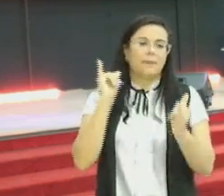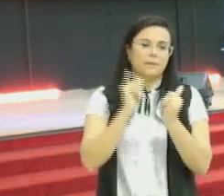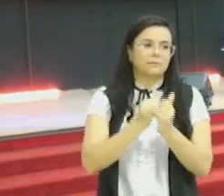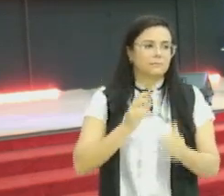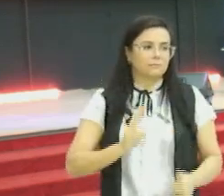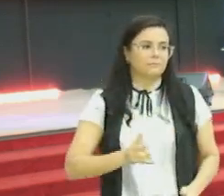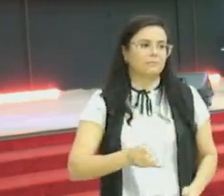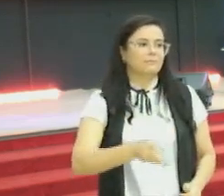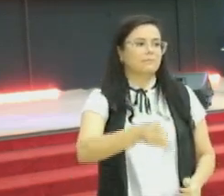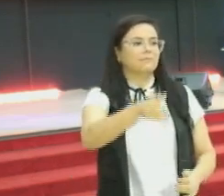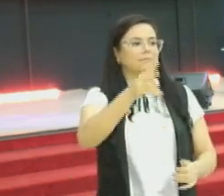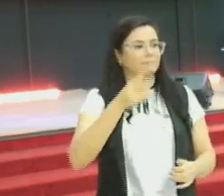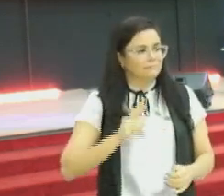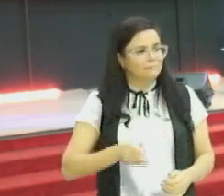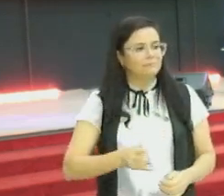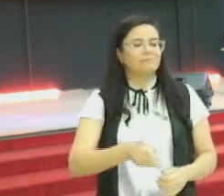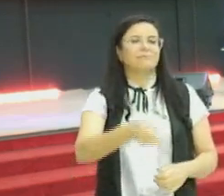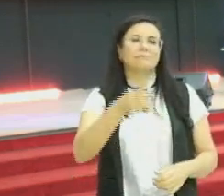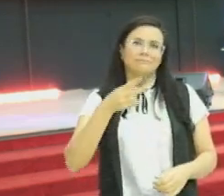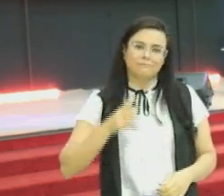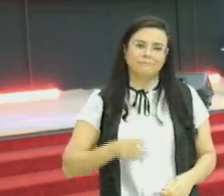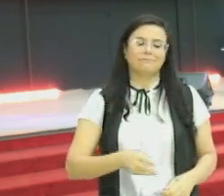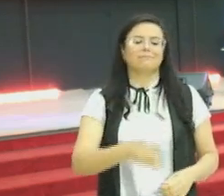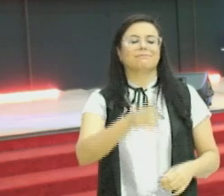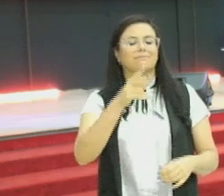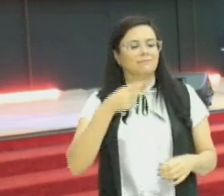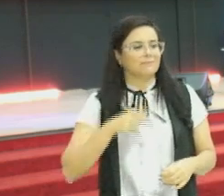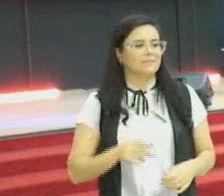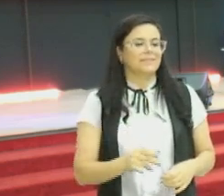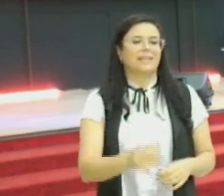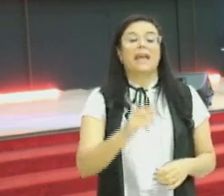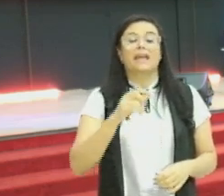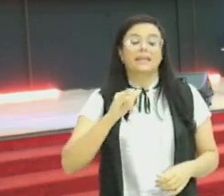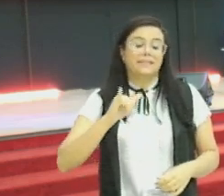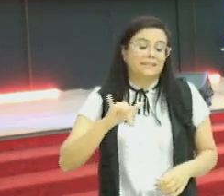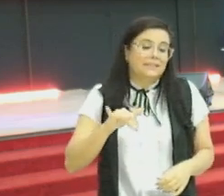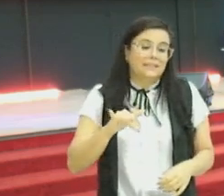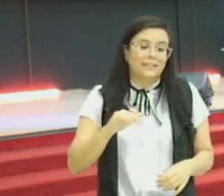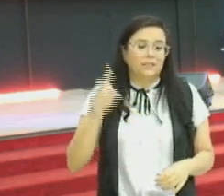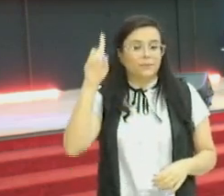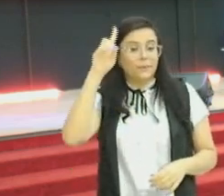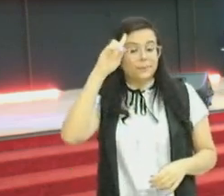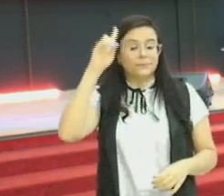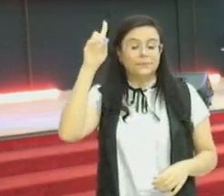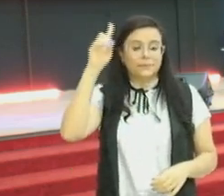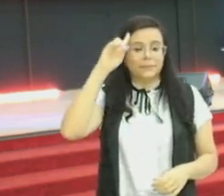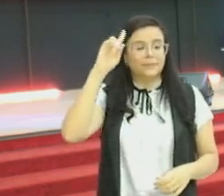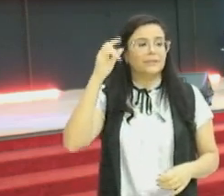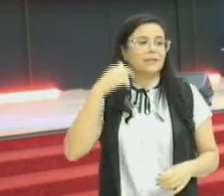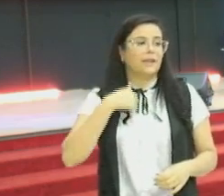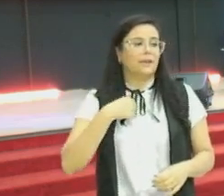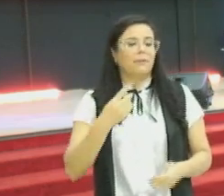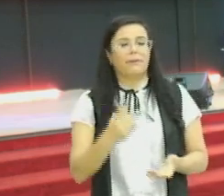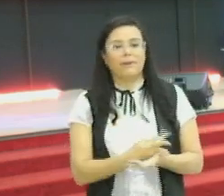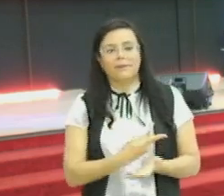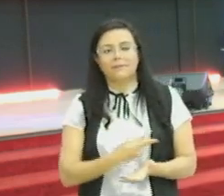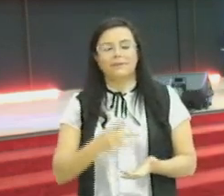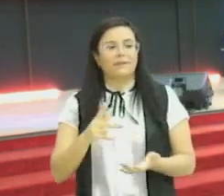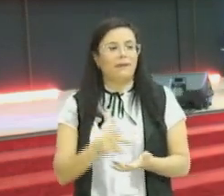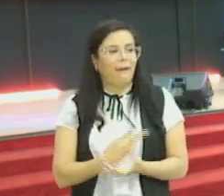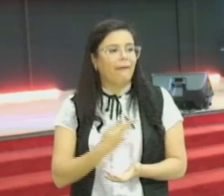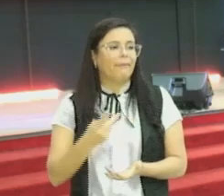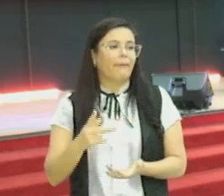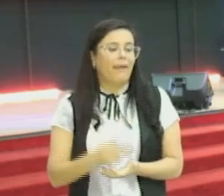Eu sei que esta mensagem não é mensagem de dar glória a Deus. Eu sei que essa mensagem não é mensagem